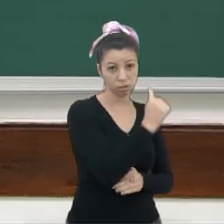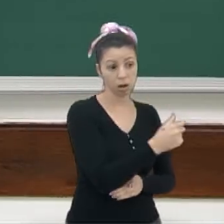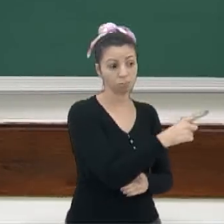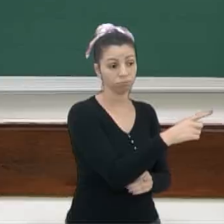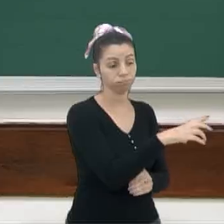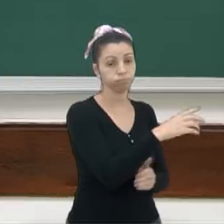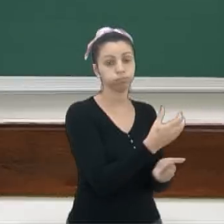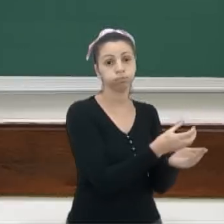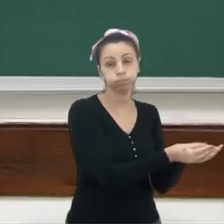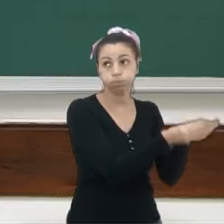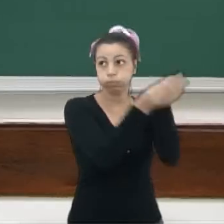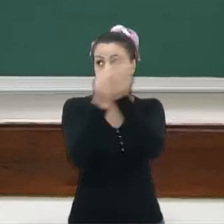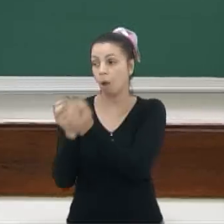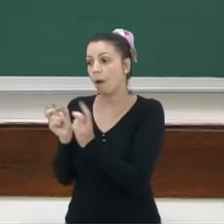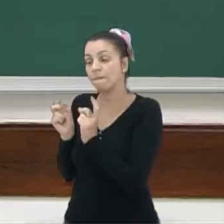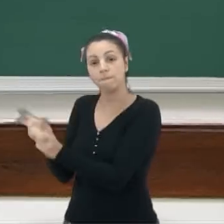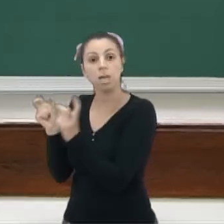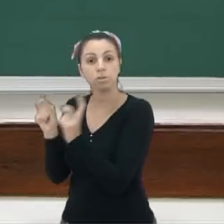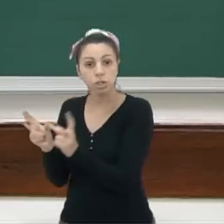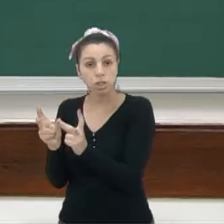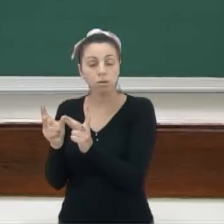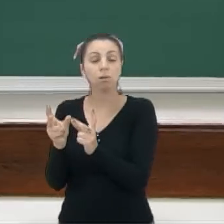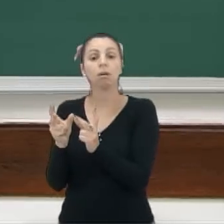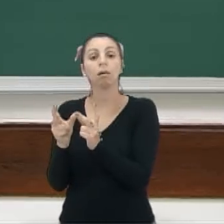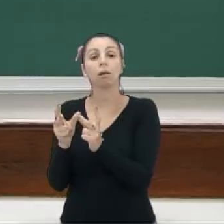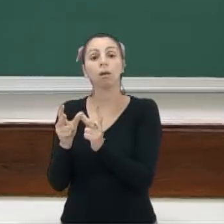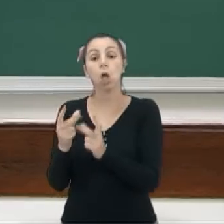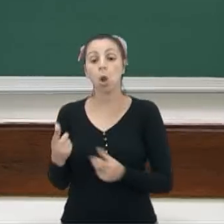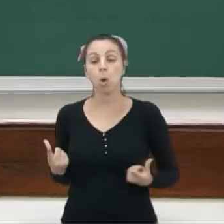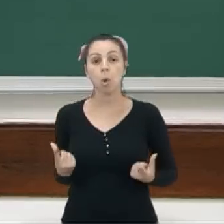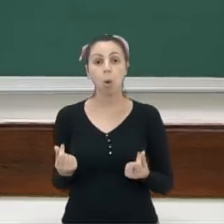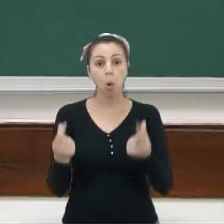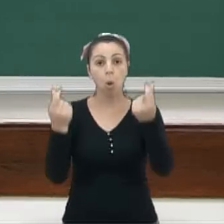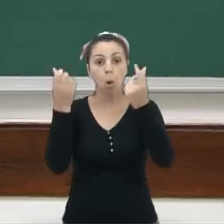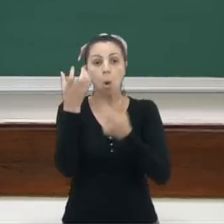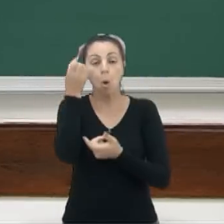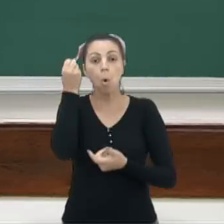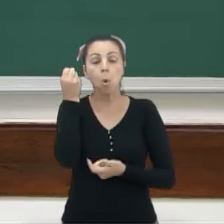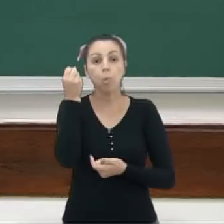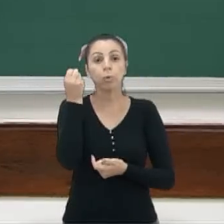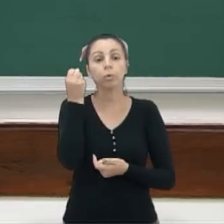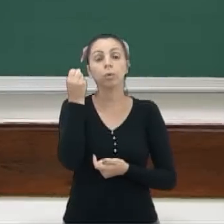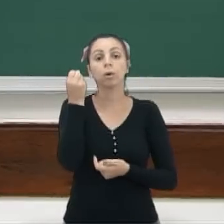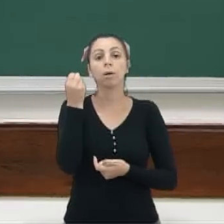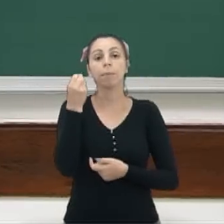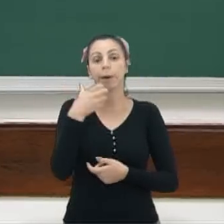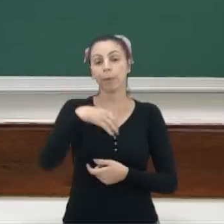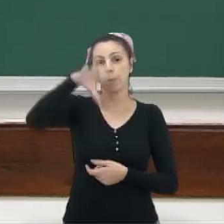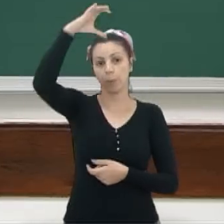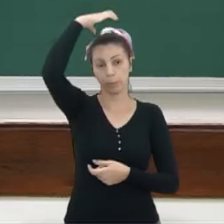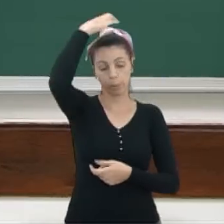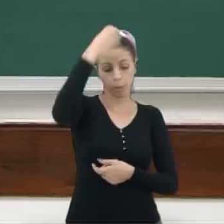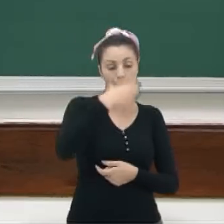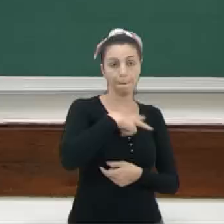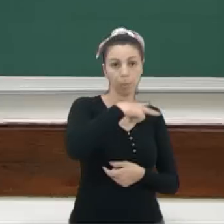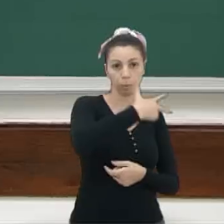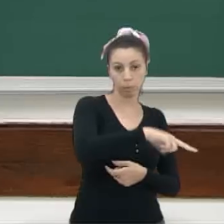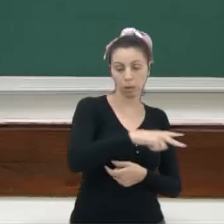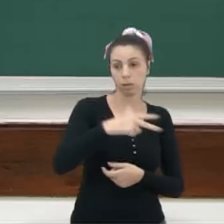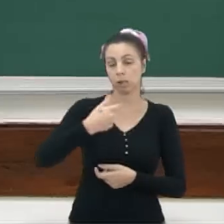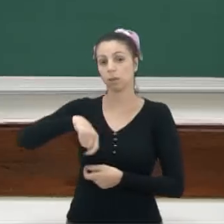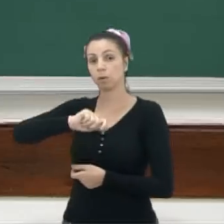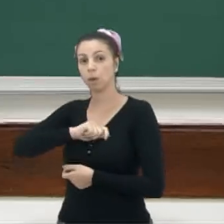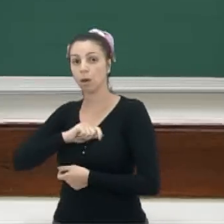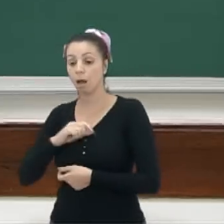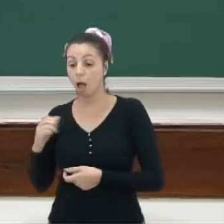revendiam. Maior lucro para as coroas portuguesas e espanholas. A gente também vai ver a importância dessas rotas na